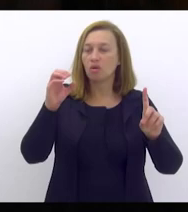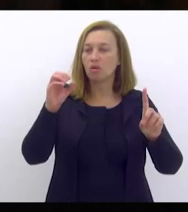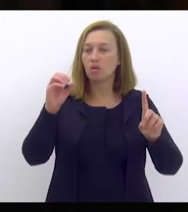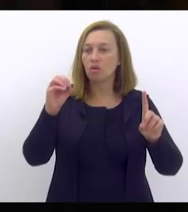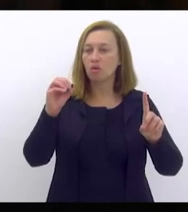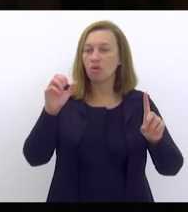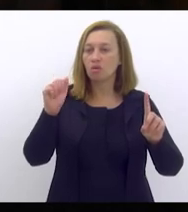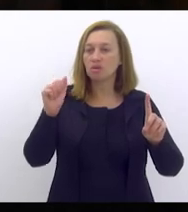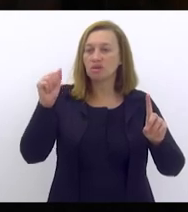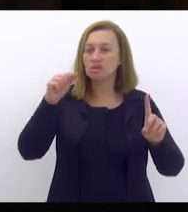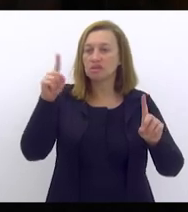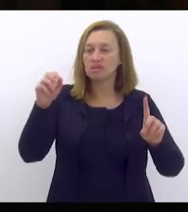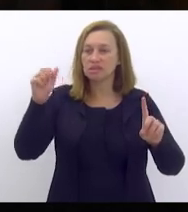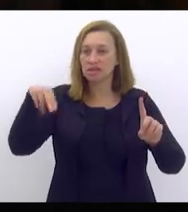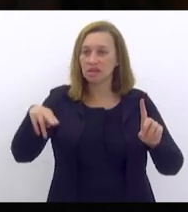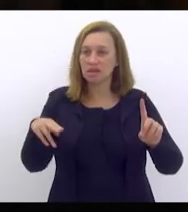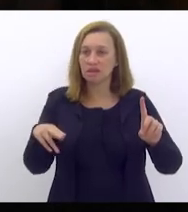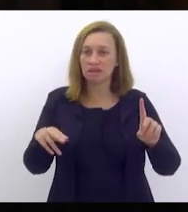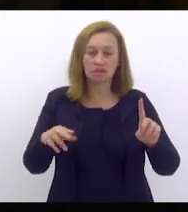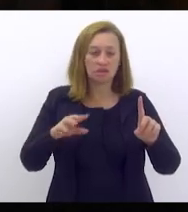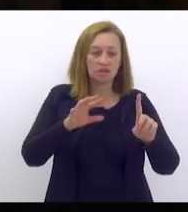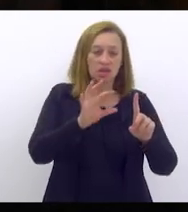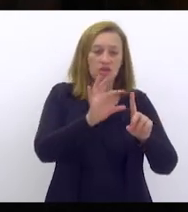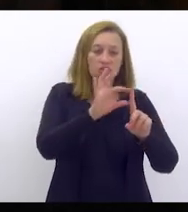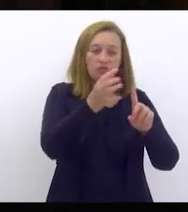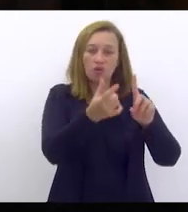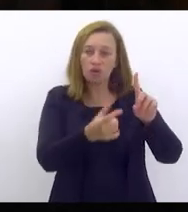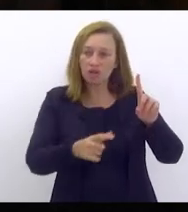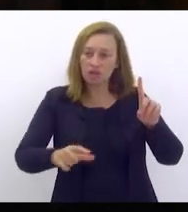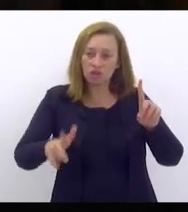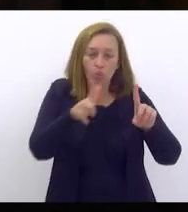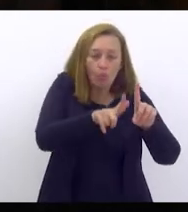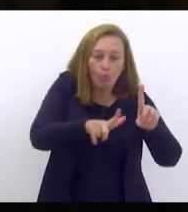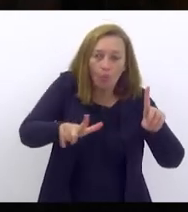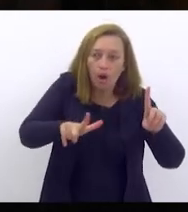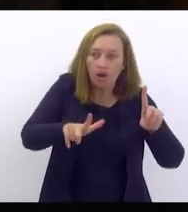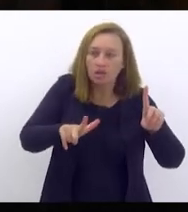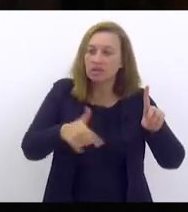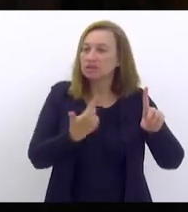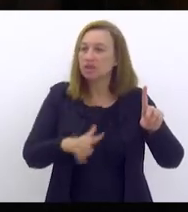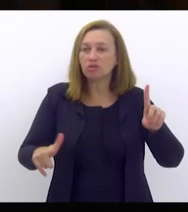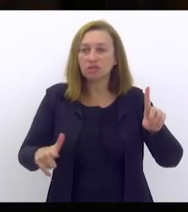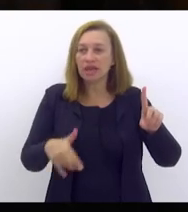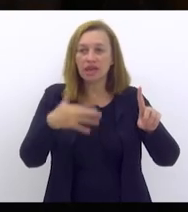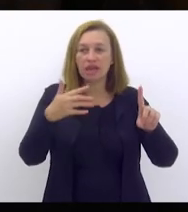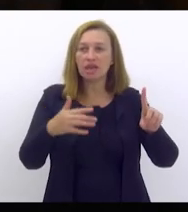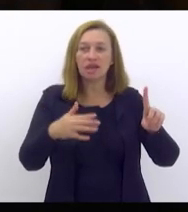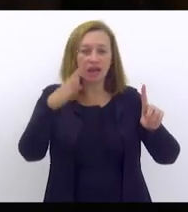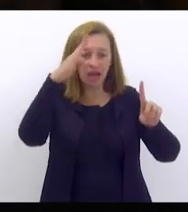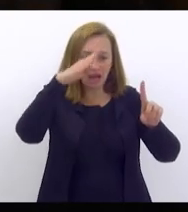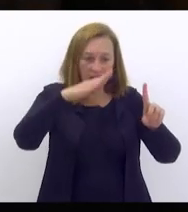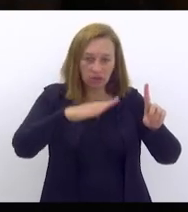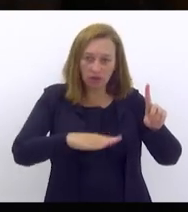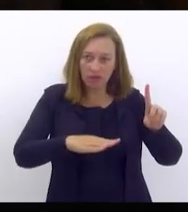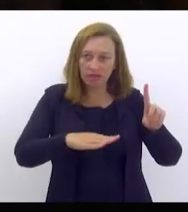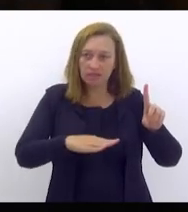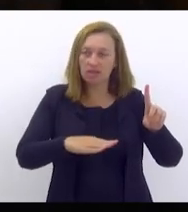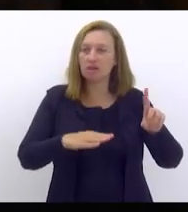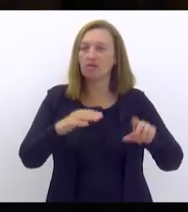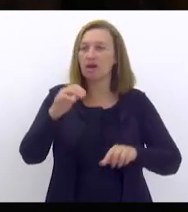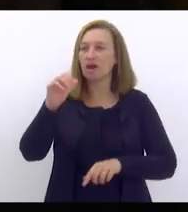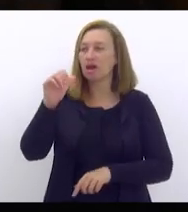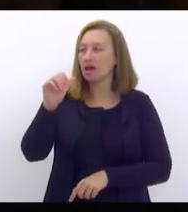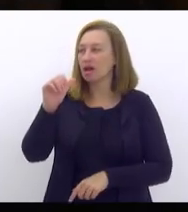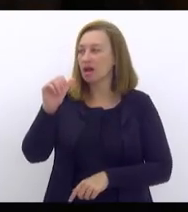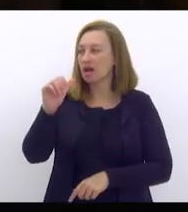inteiro de discussão sobre políticas públicas para o enfrentamento ao racismo religioso. Hoje já